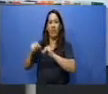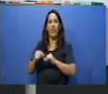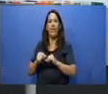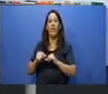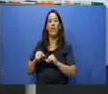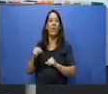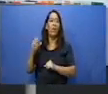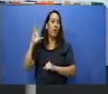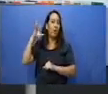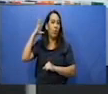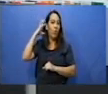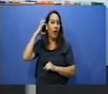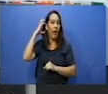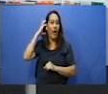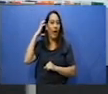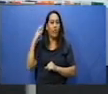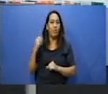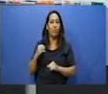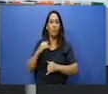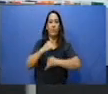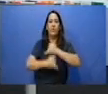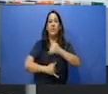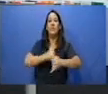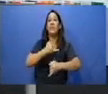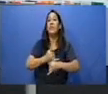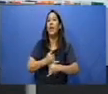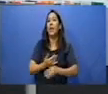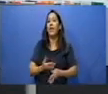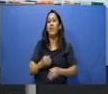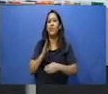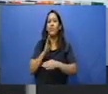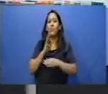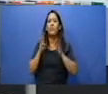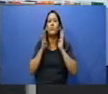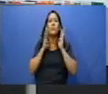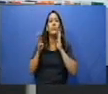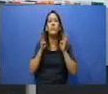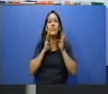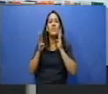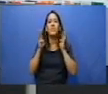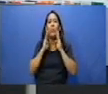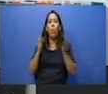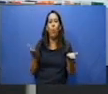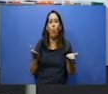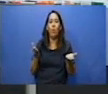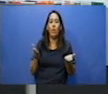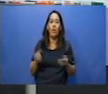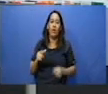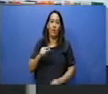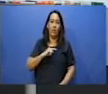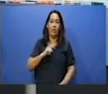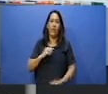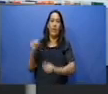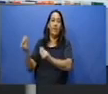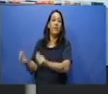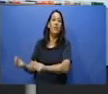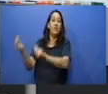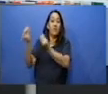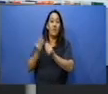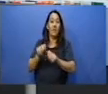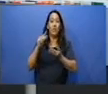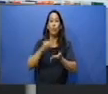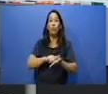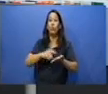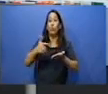o rádio? Põe lá no Facebook? Tem um jornal que chega na sua casa? Como que a sua